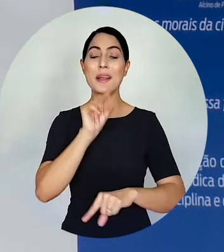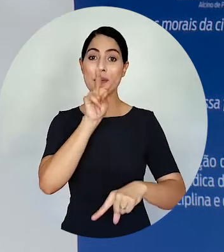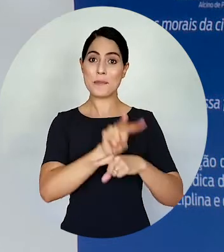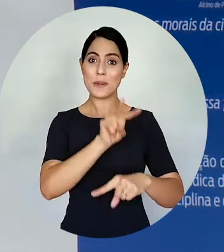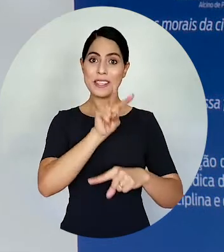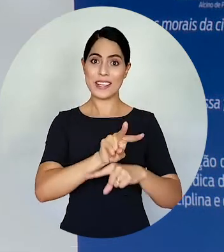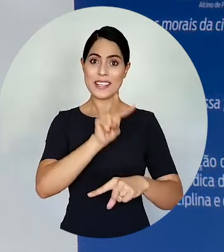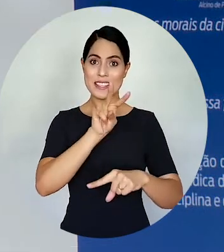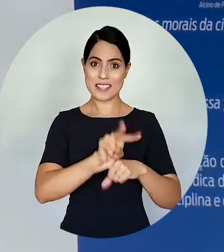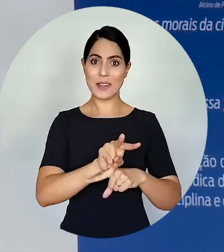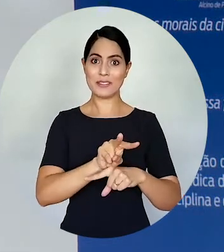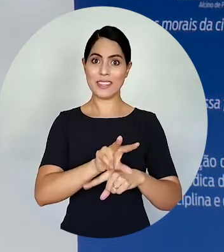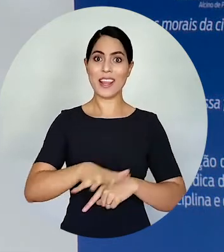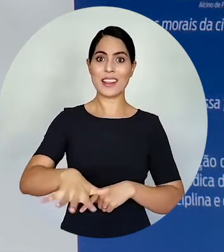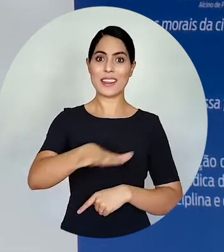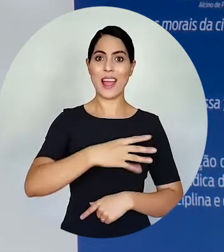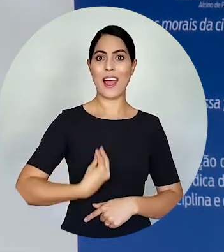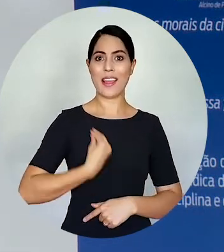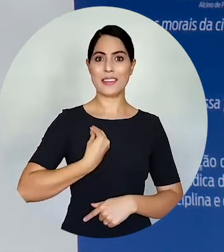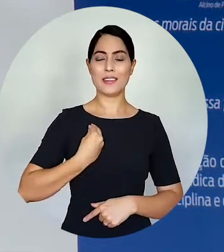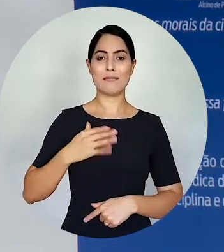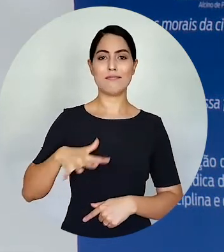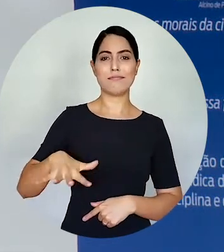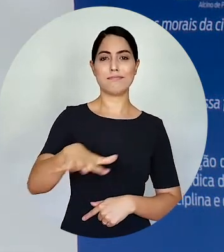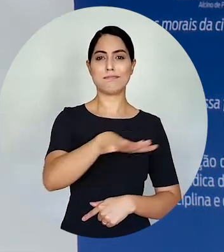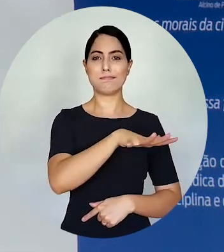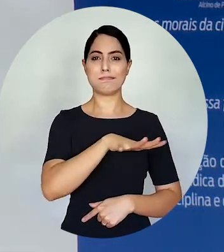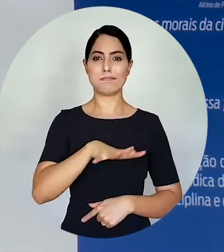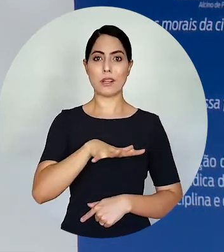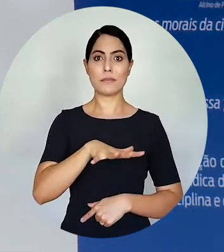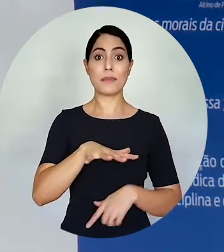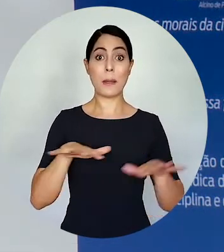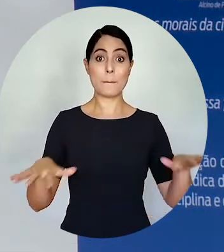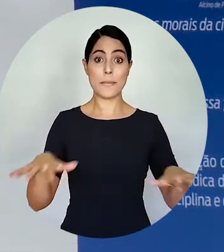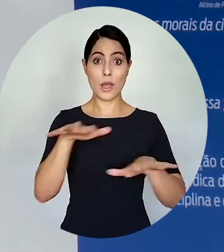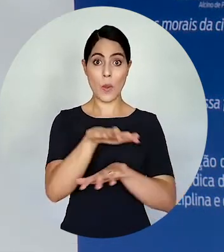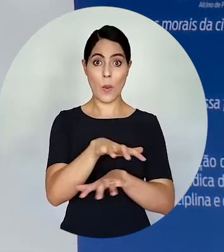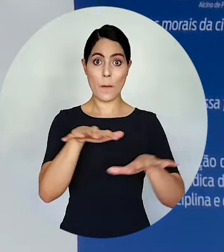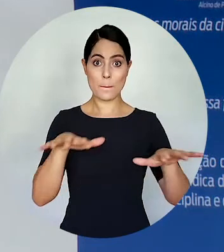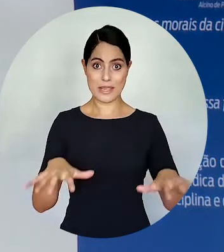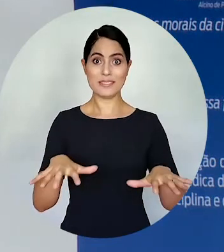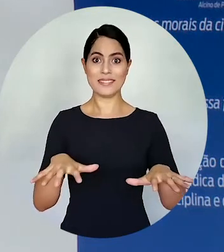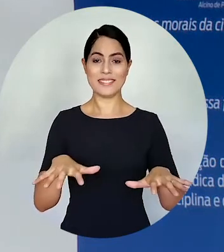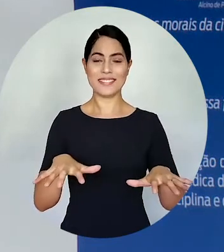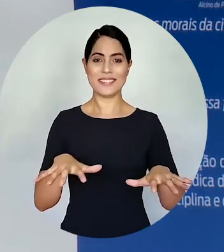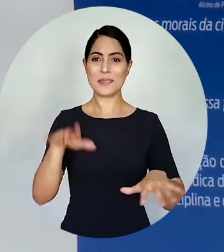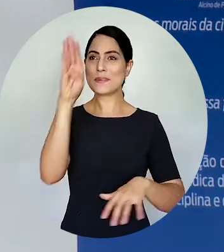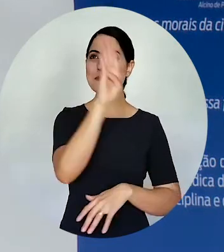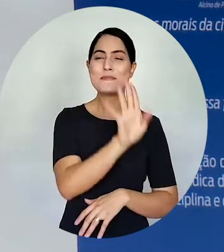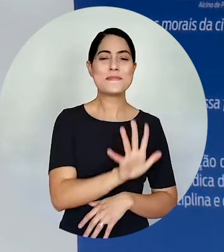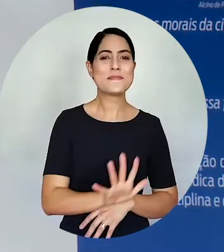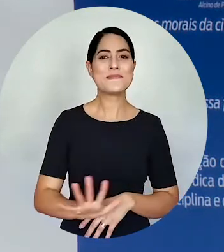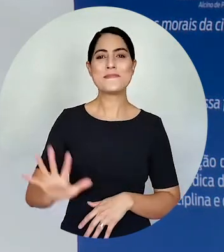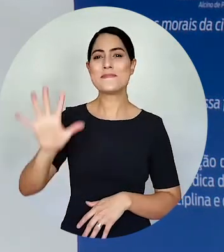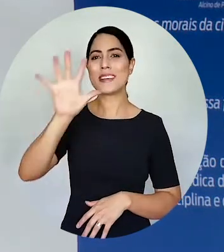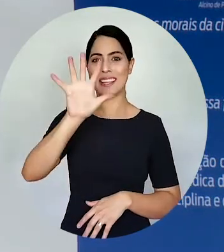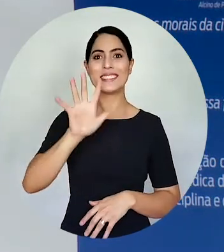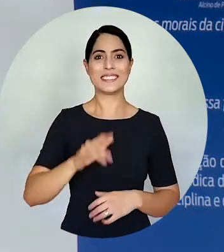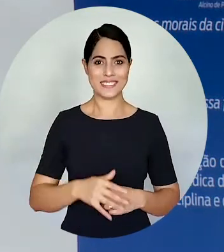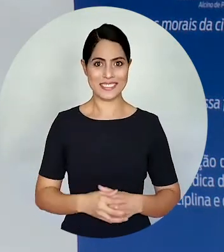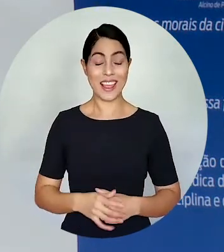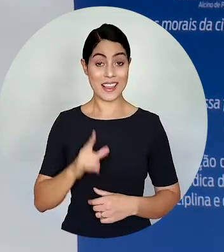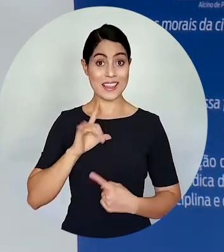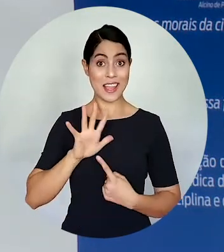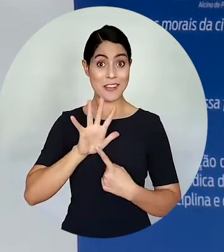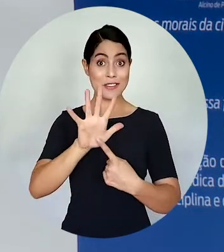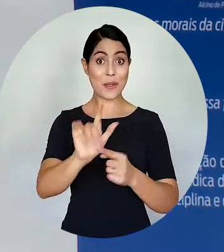proteção jurídica dos biomas brasileiros. No formato online, o debate tratou da importância dos biomas do país